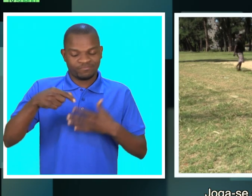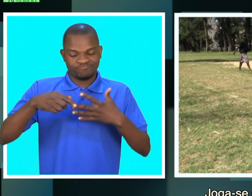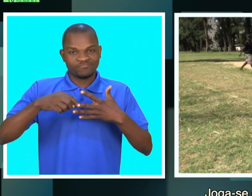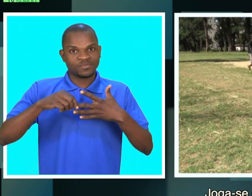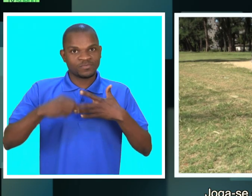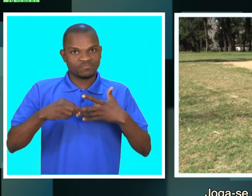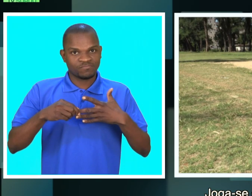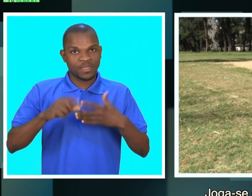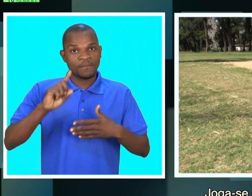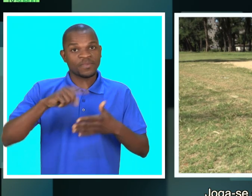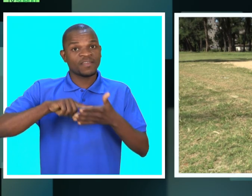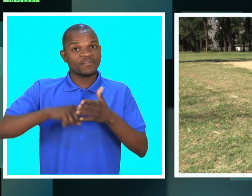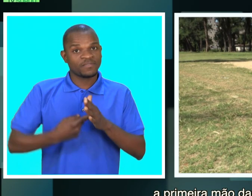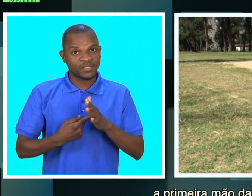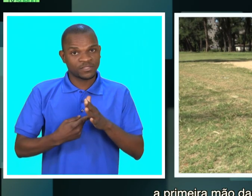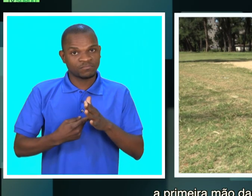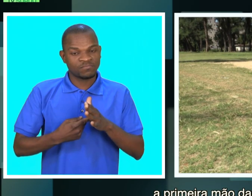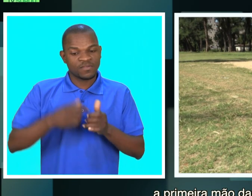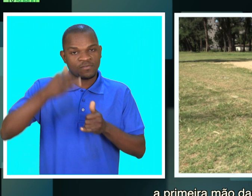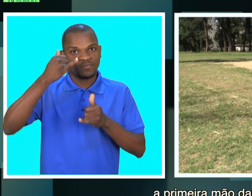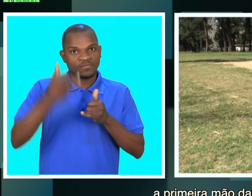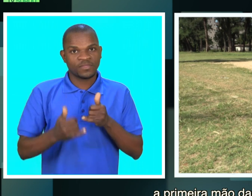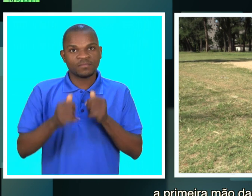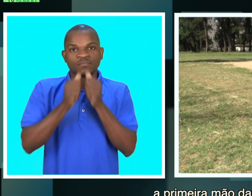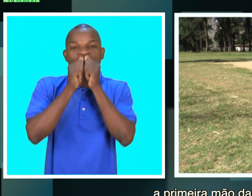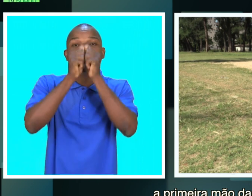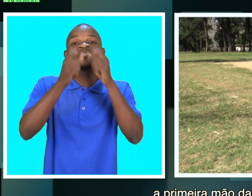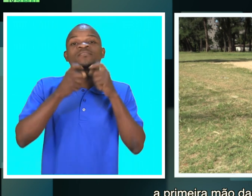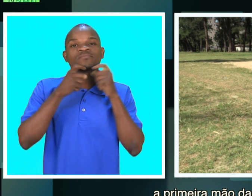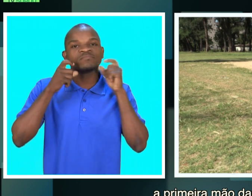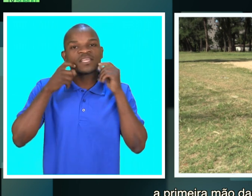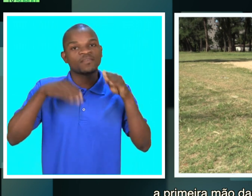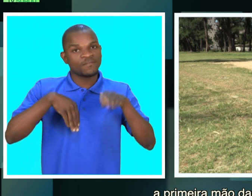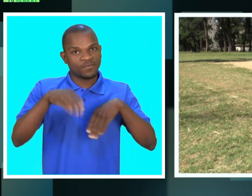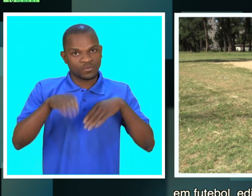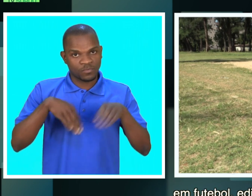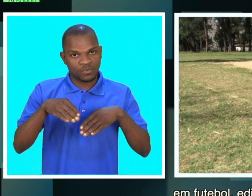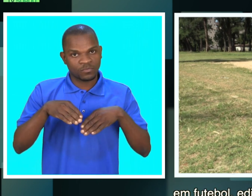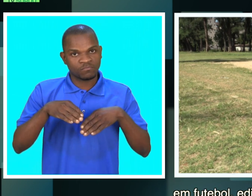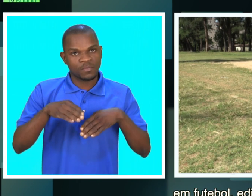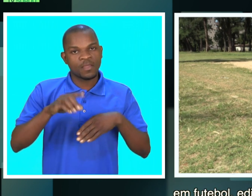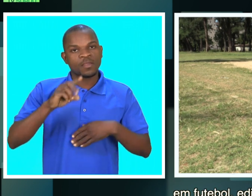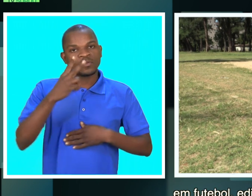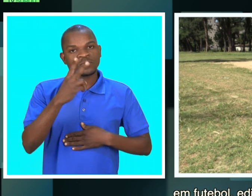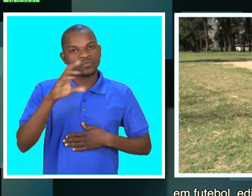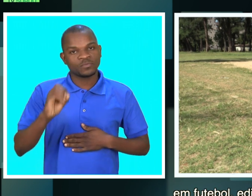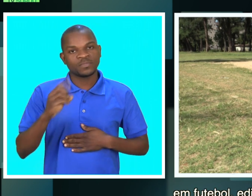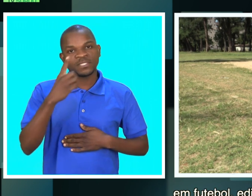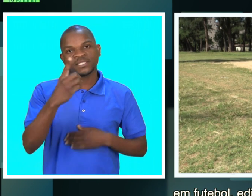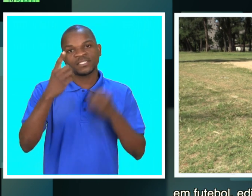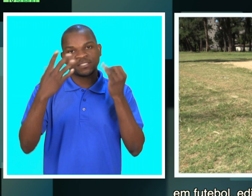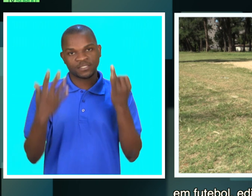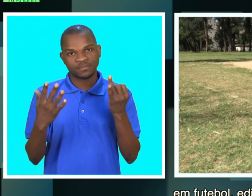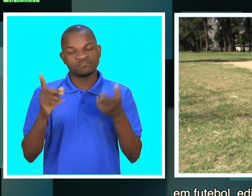Joga-se esta quarta-feira a primeira mão das meias finais da Taça de Moçambique em Futebol, edição